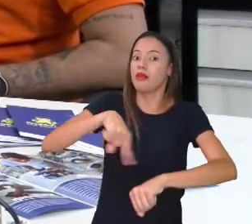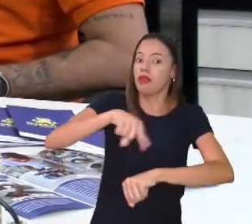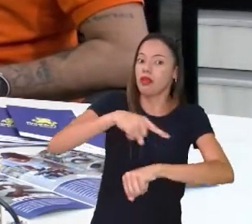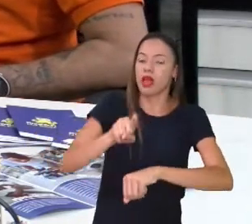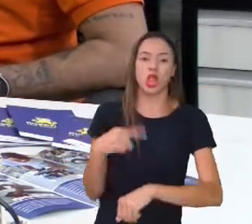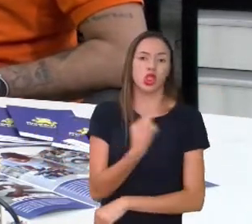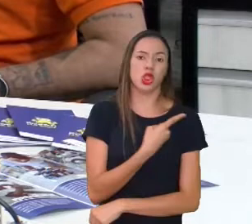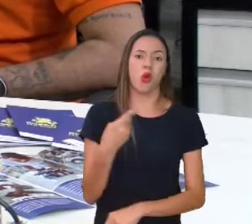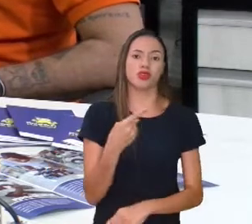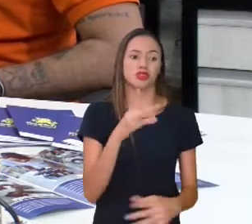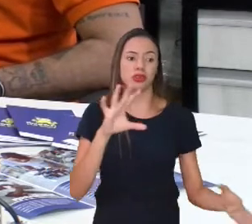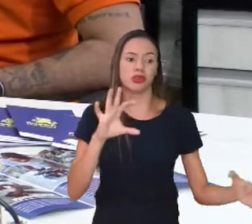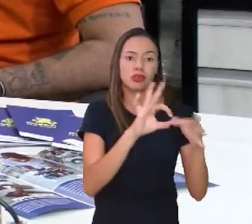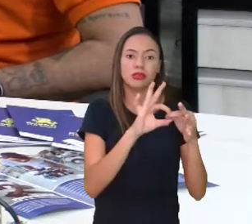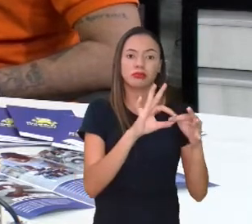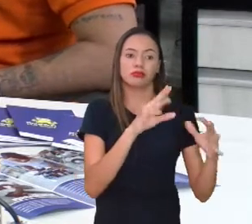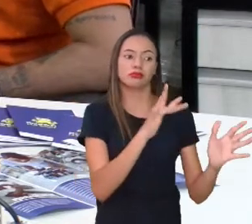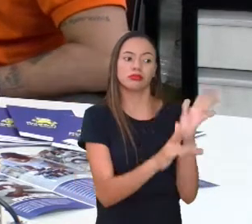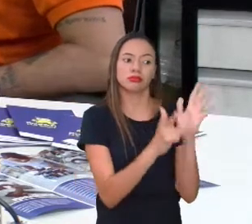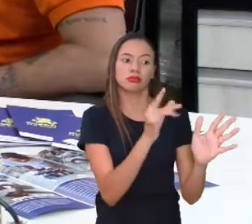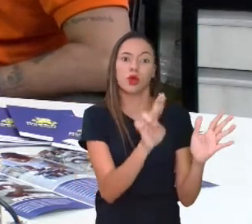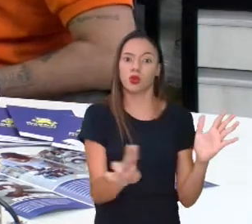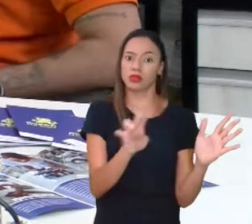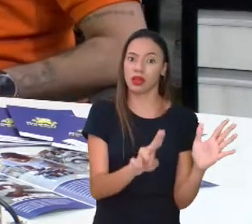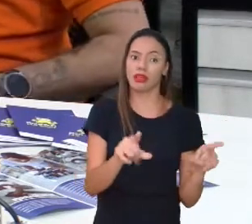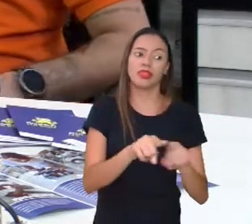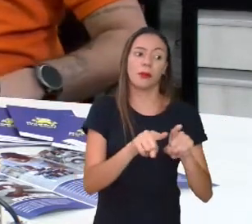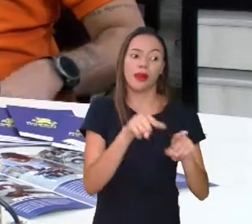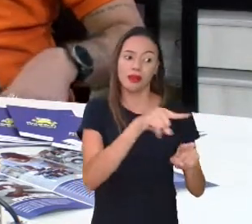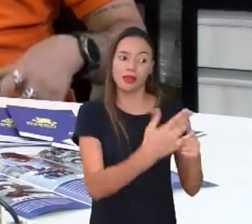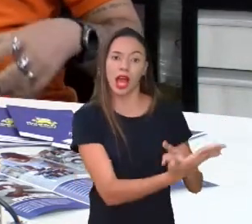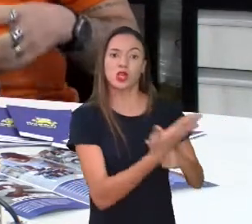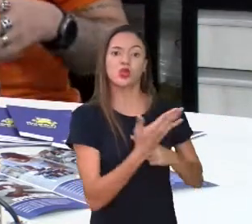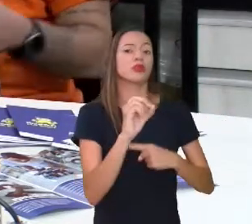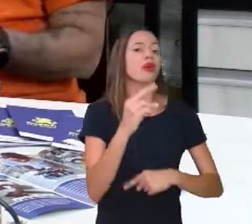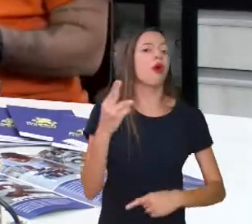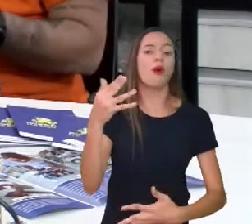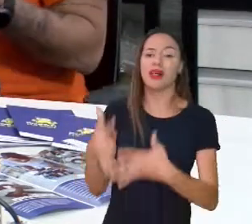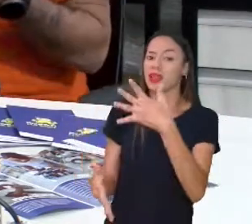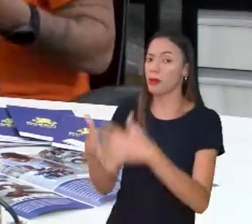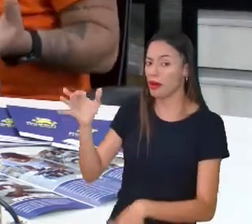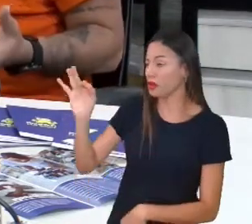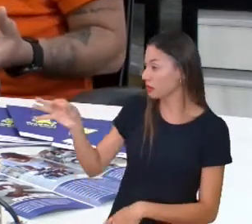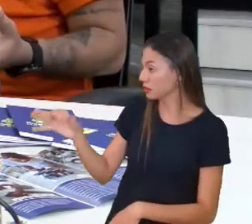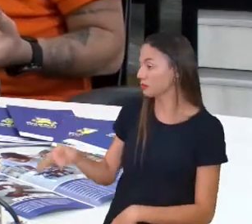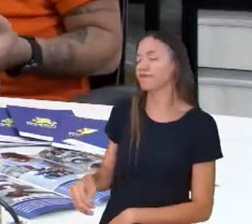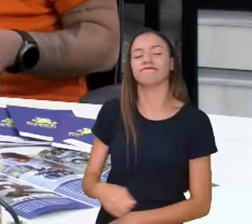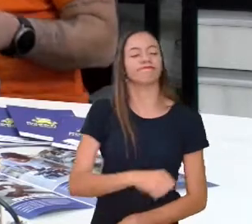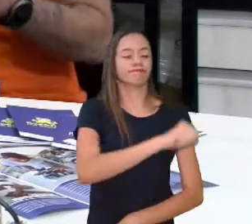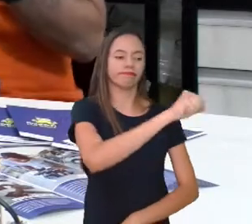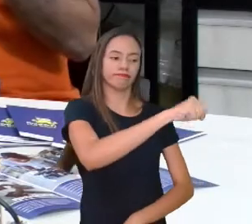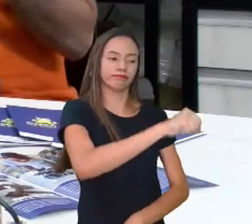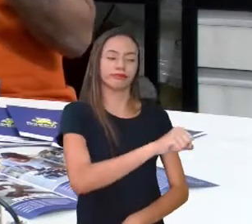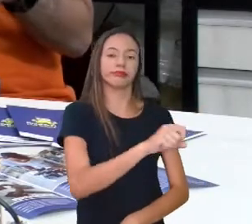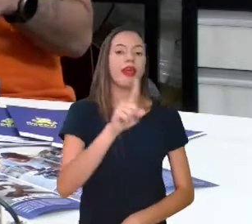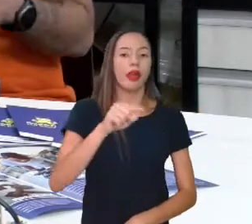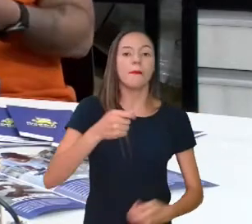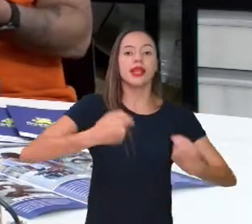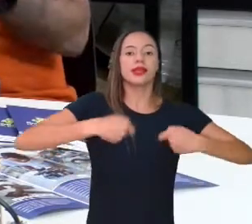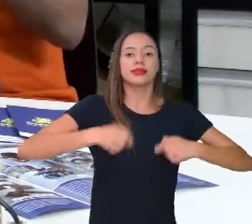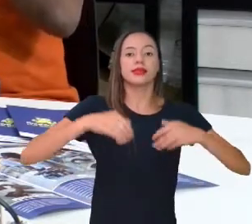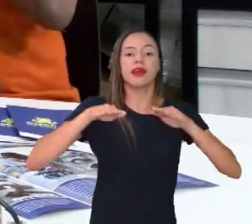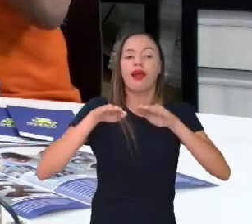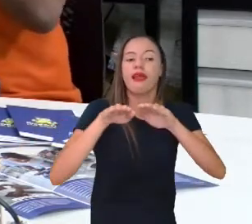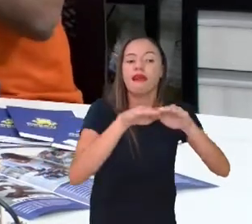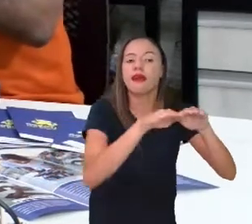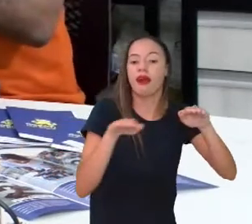está ajudando ou atrapalhando, né, Tiago? Exatamente, né? Então é a questão do equilíbrio sempre, né? E